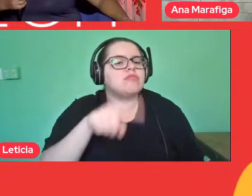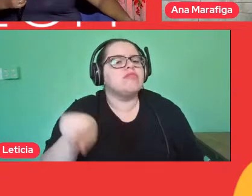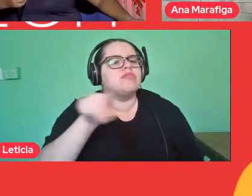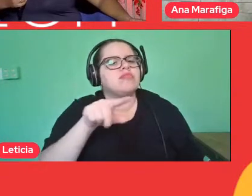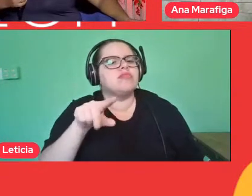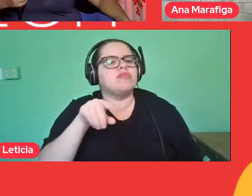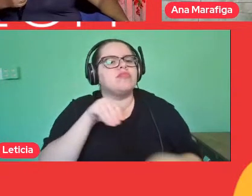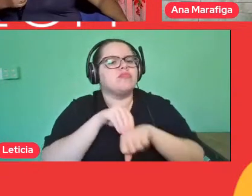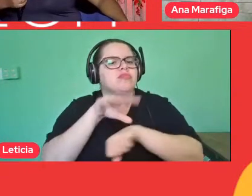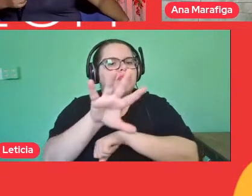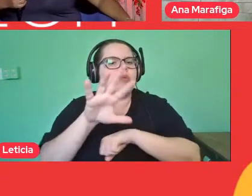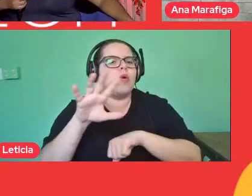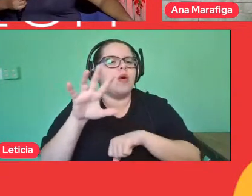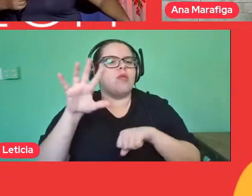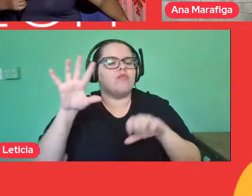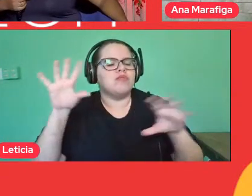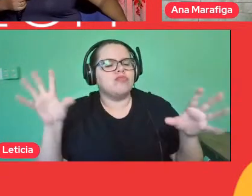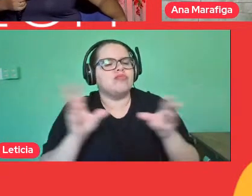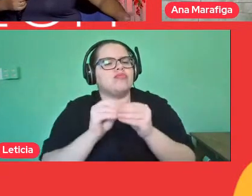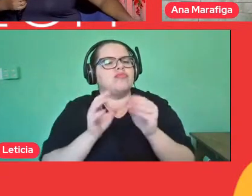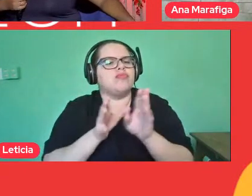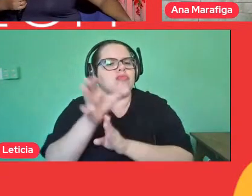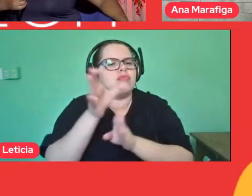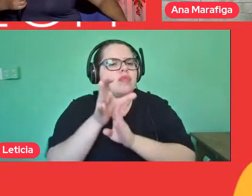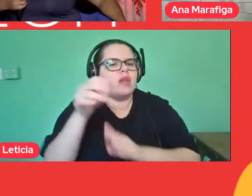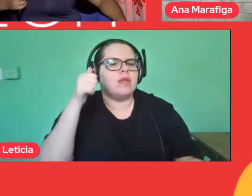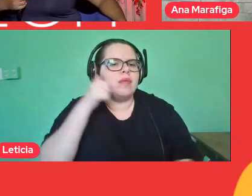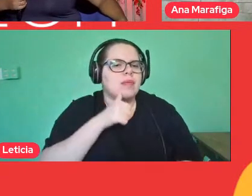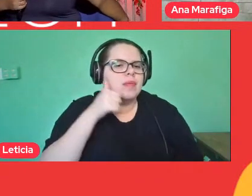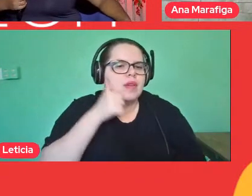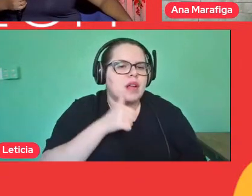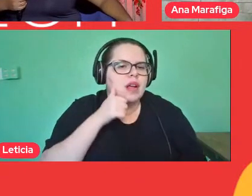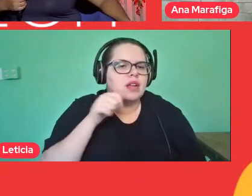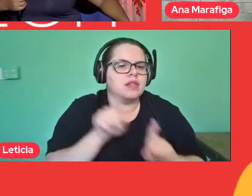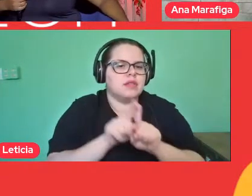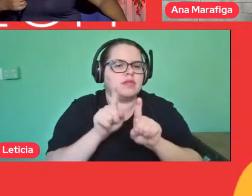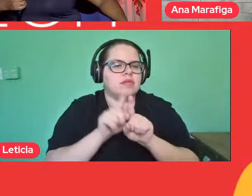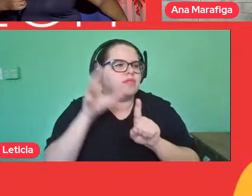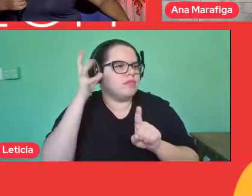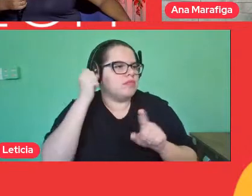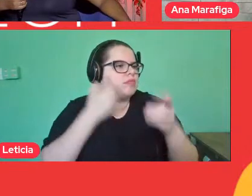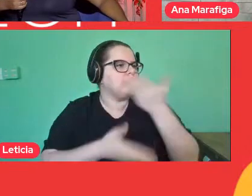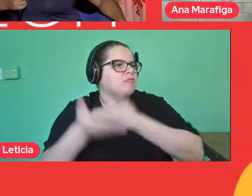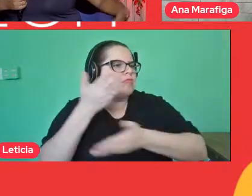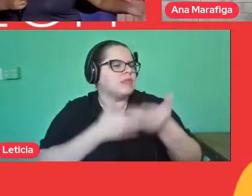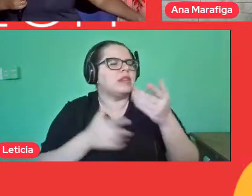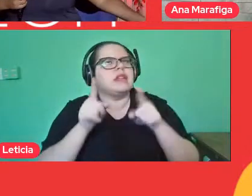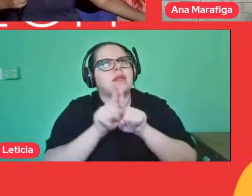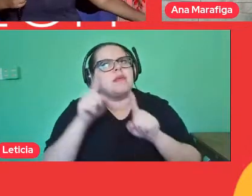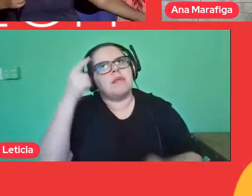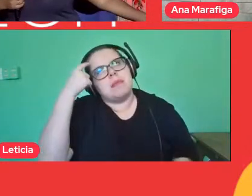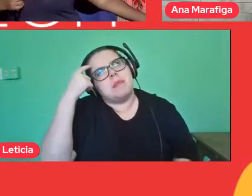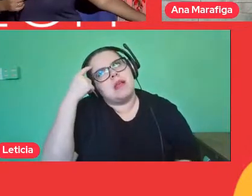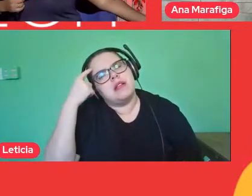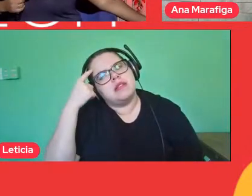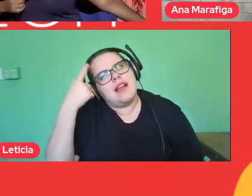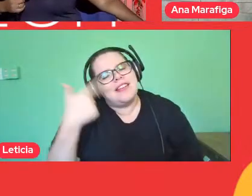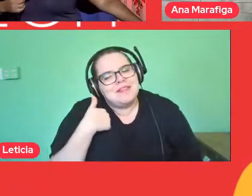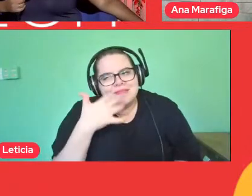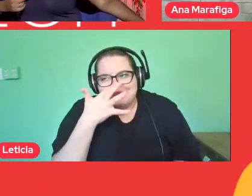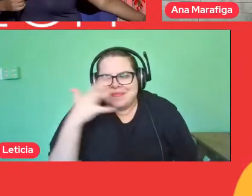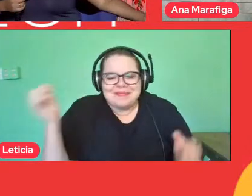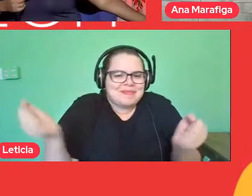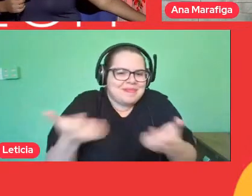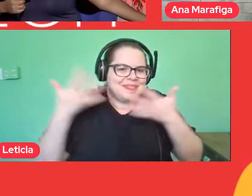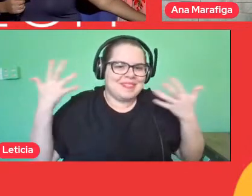passassem, dessem, né, um conselho para as mulheres, né, que estão nos escutando e pensando, nossa, agora eu também estou inspirada aqui.